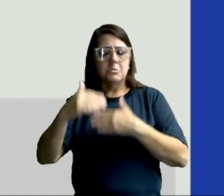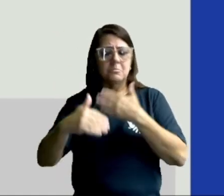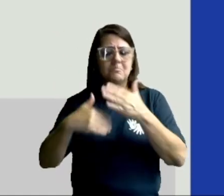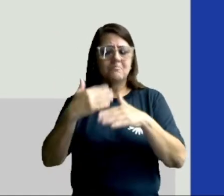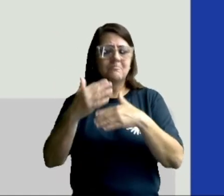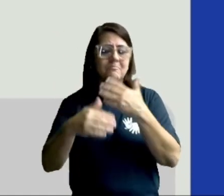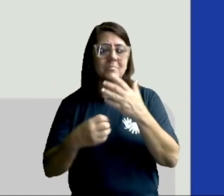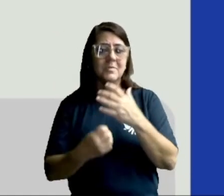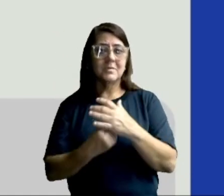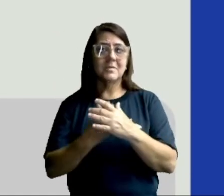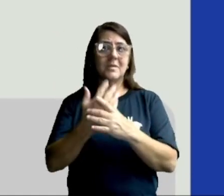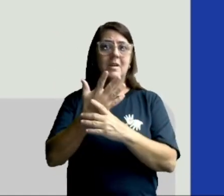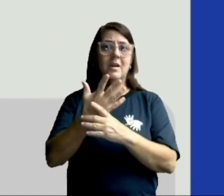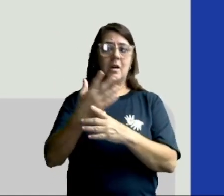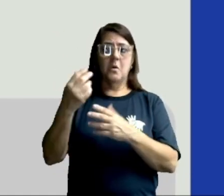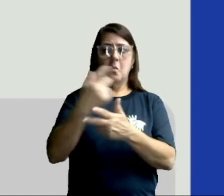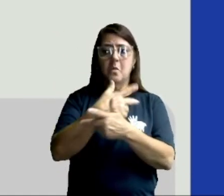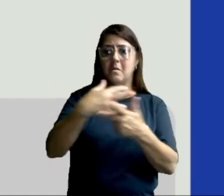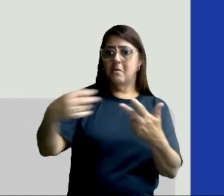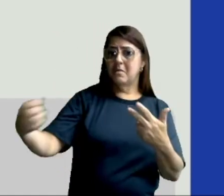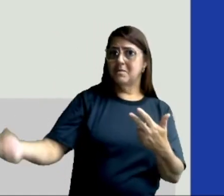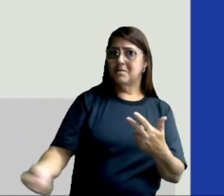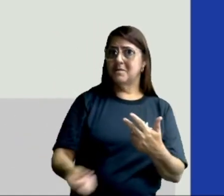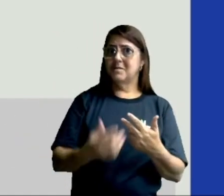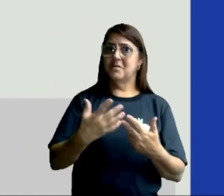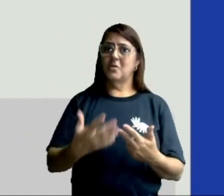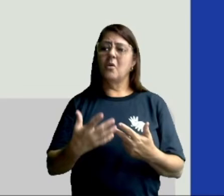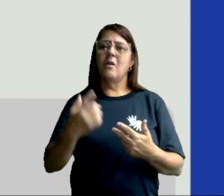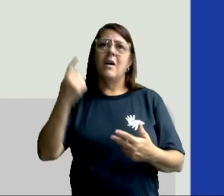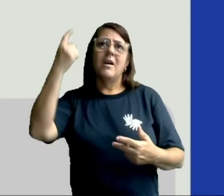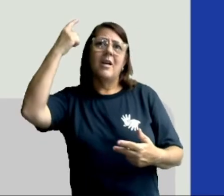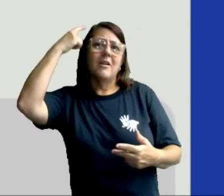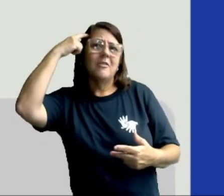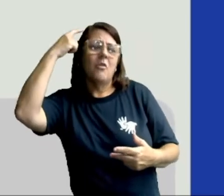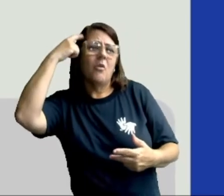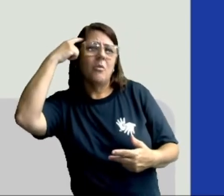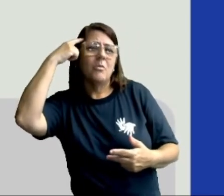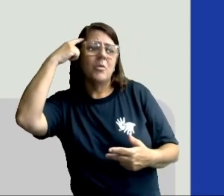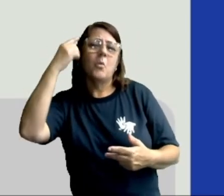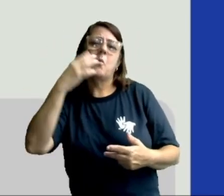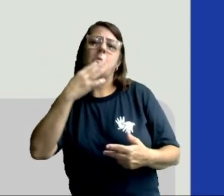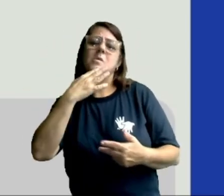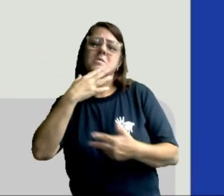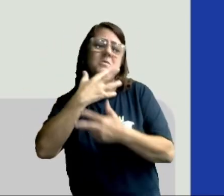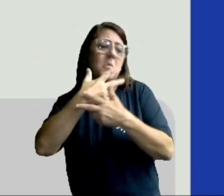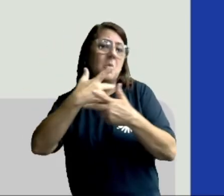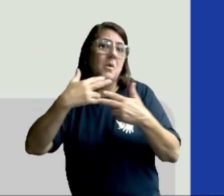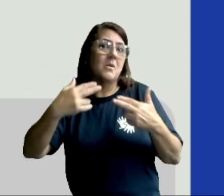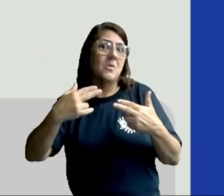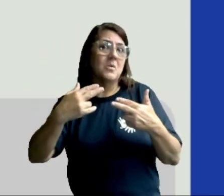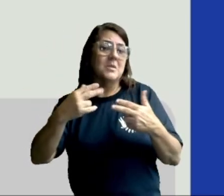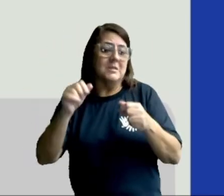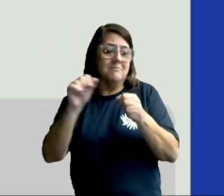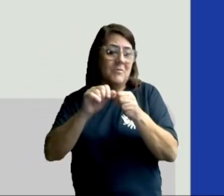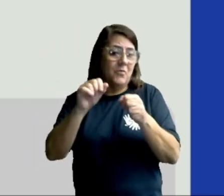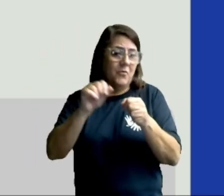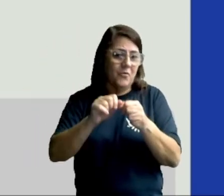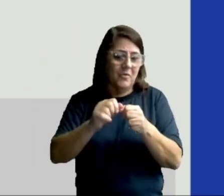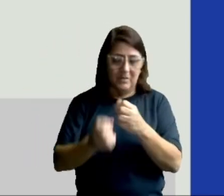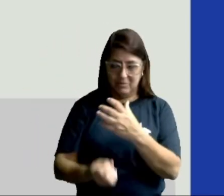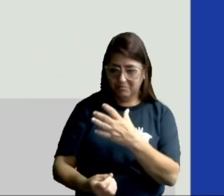aplicados para criar algo novo. Portanto, quando eu tenho conhecimento de algo e eu aplico